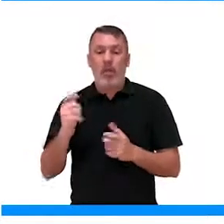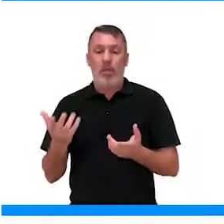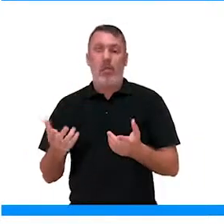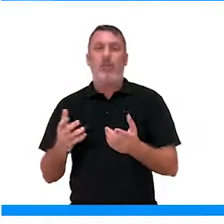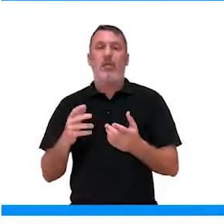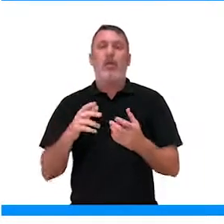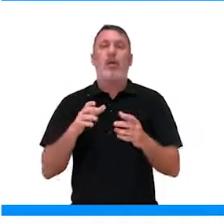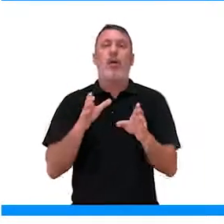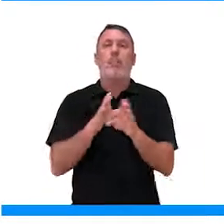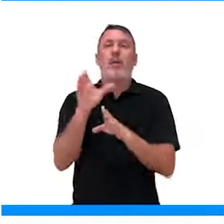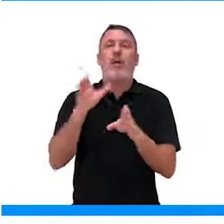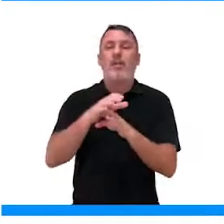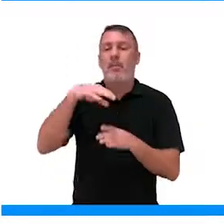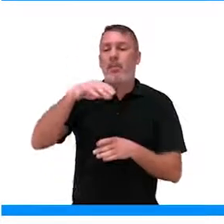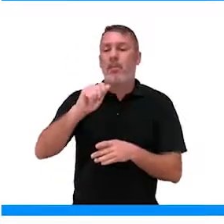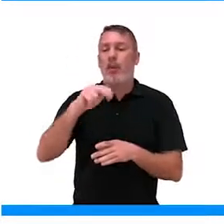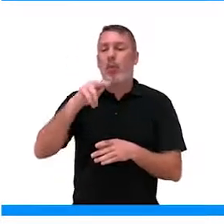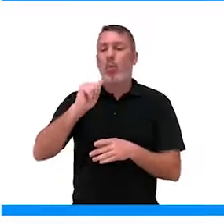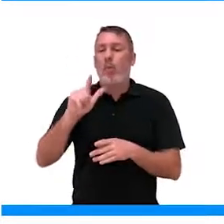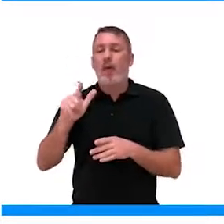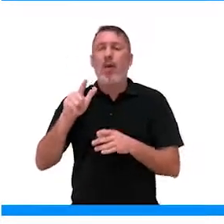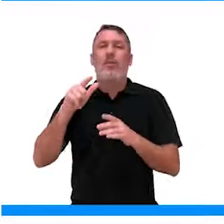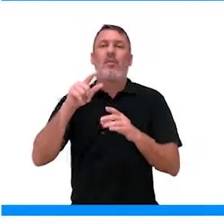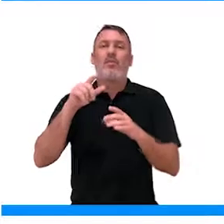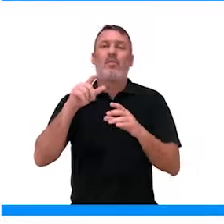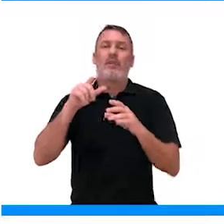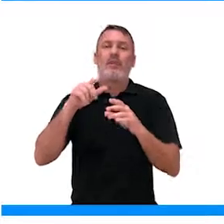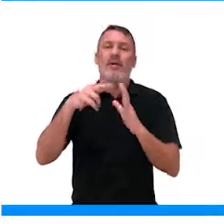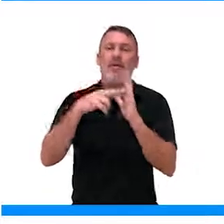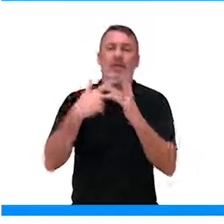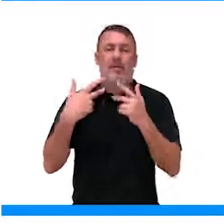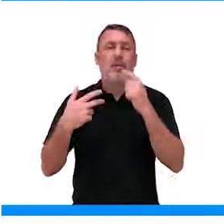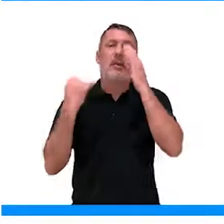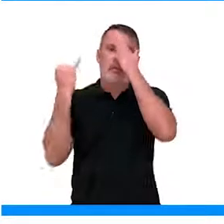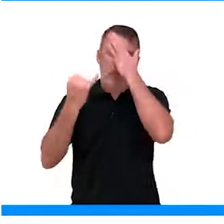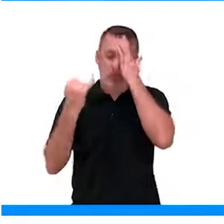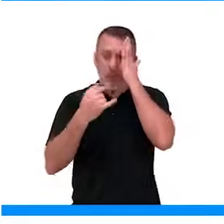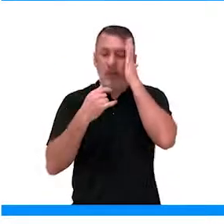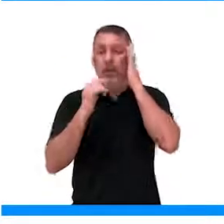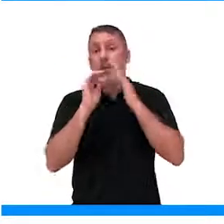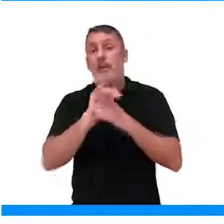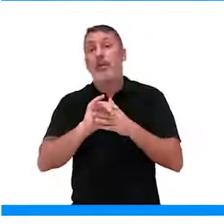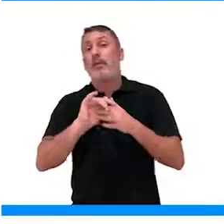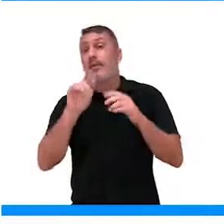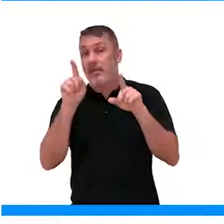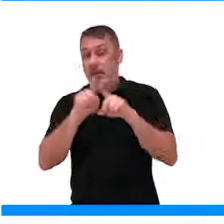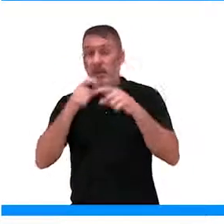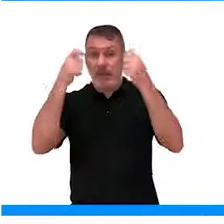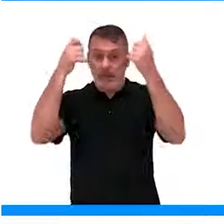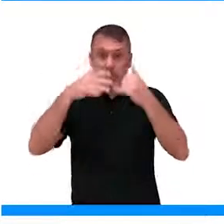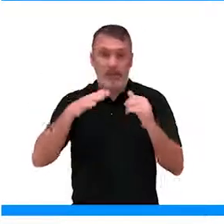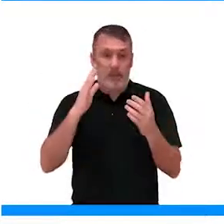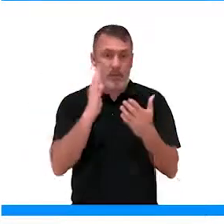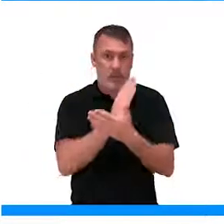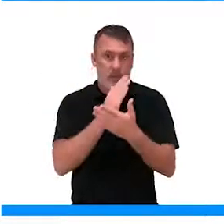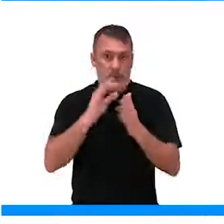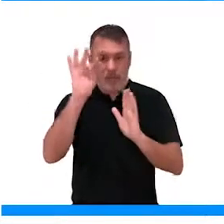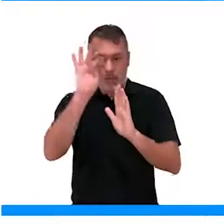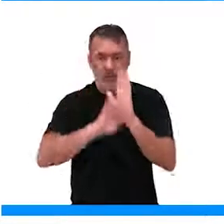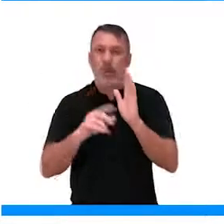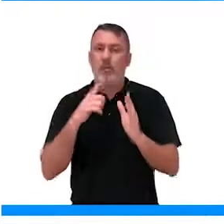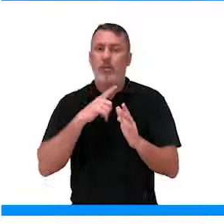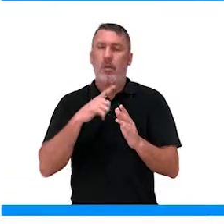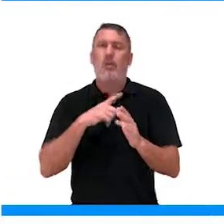manuais em geral, né? Então, esses gêneros textuais são bem específicos. É importante dizer que alguns gêneros textuais são